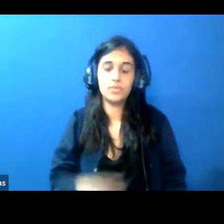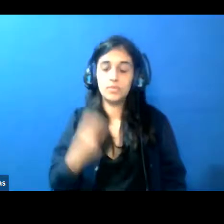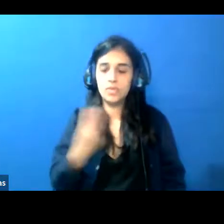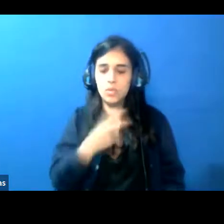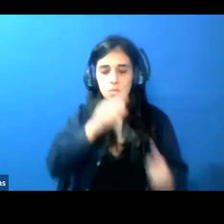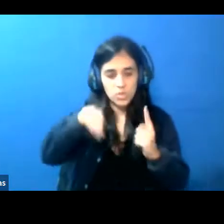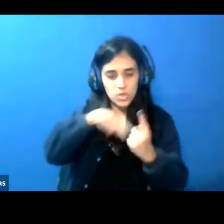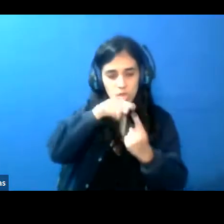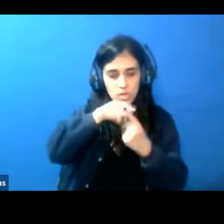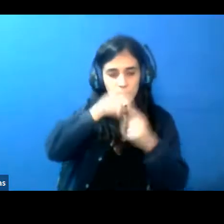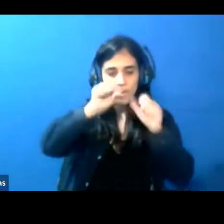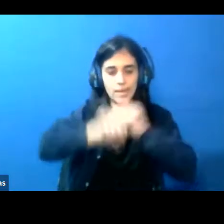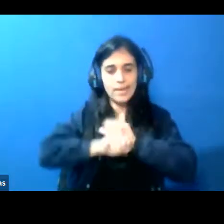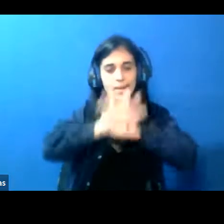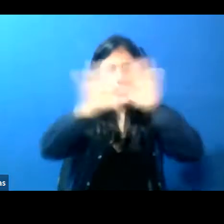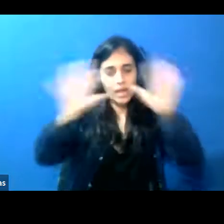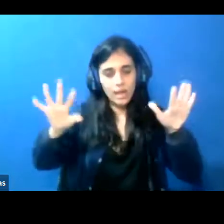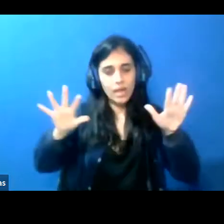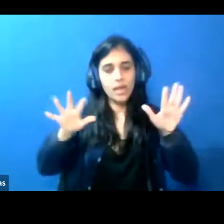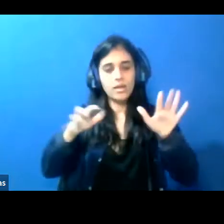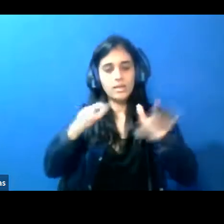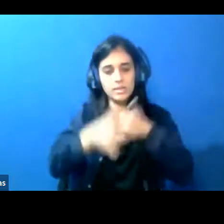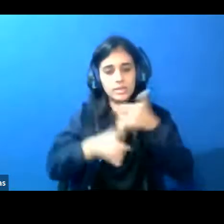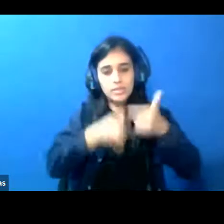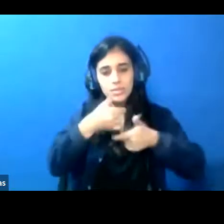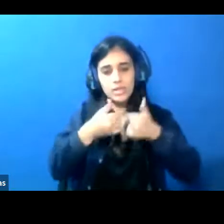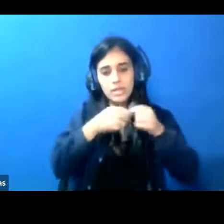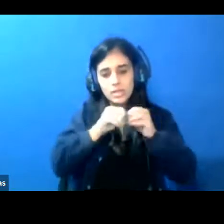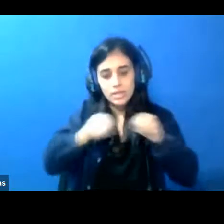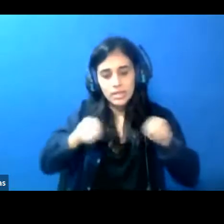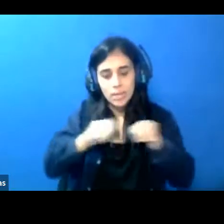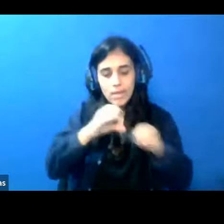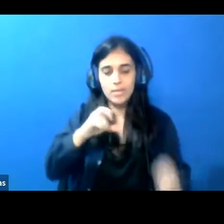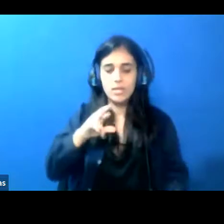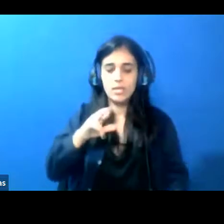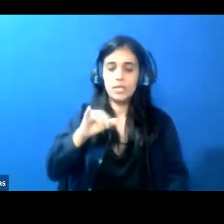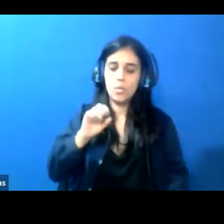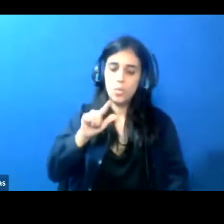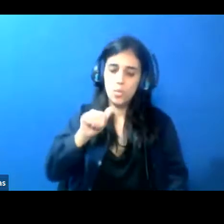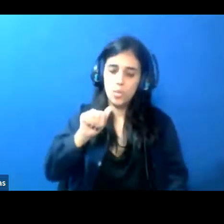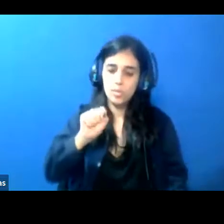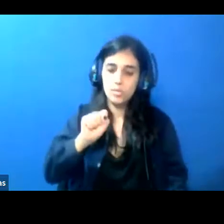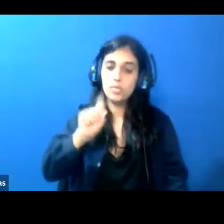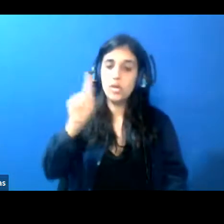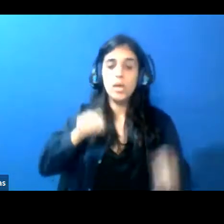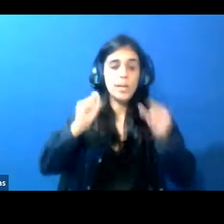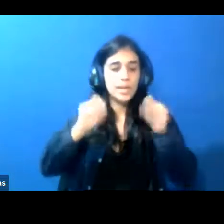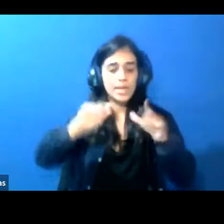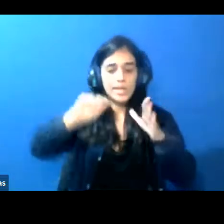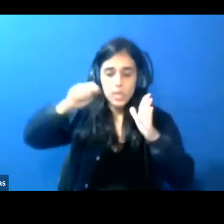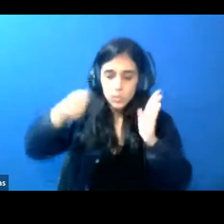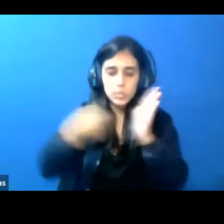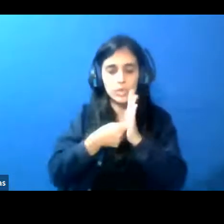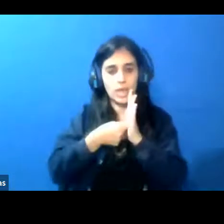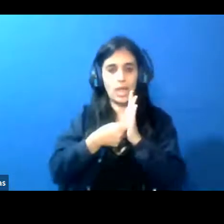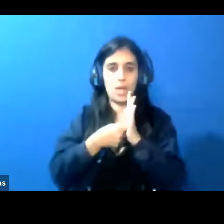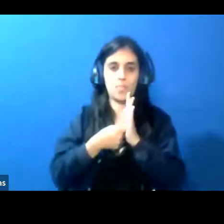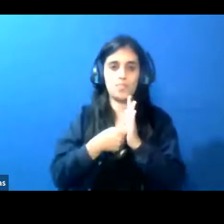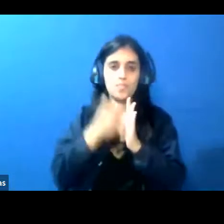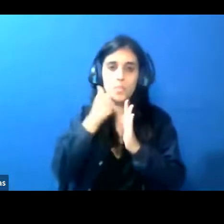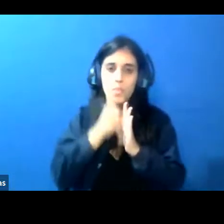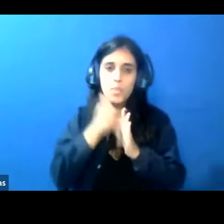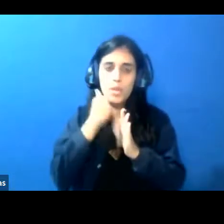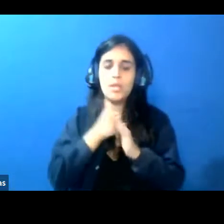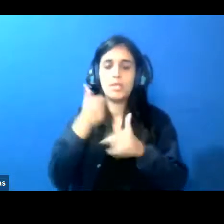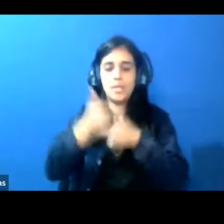ao trabalhar o programa das sementes crioulas é fazer a denúncia, na medida em que as mulheres